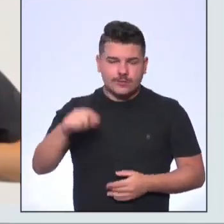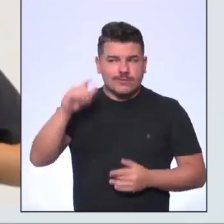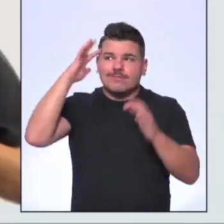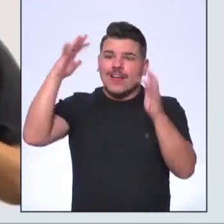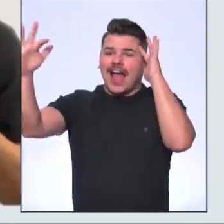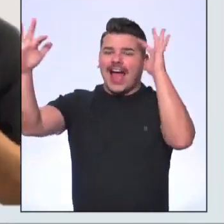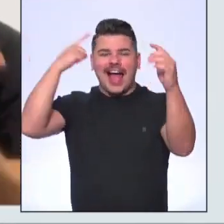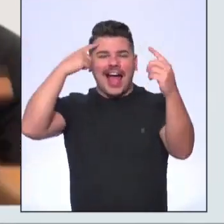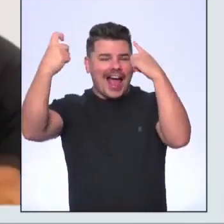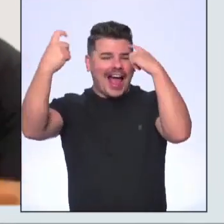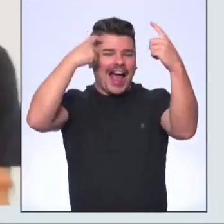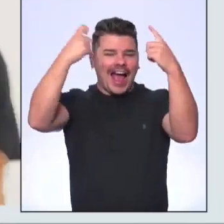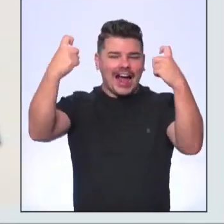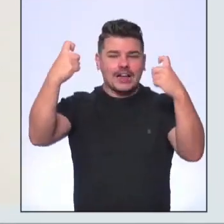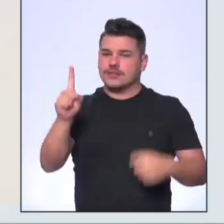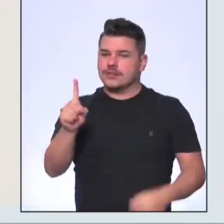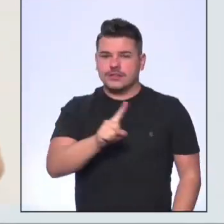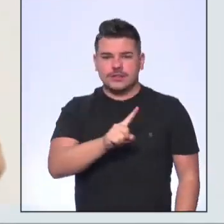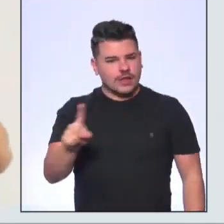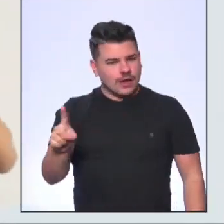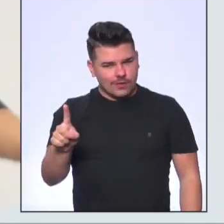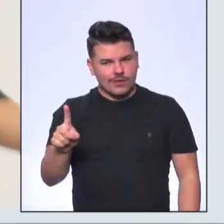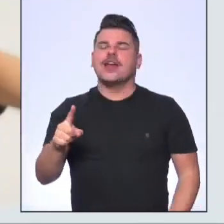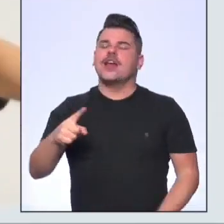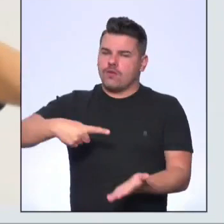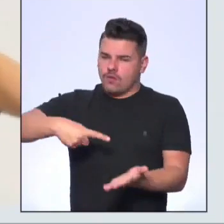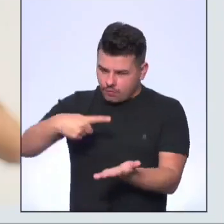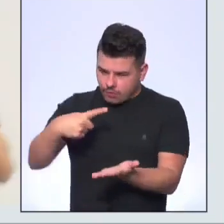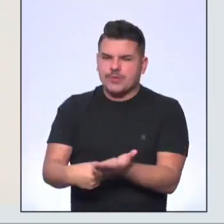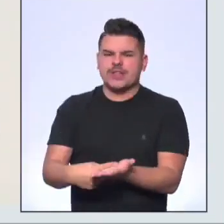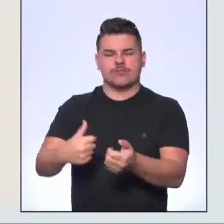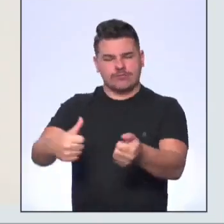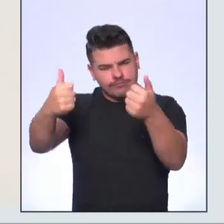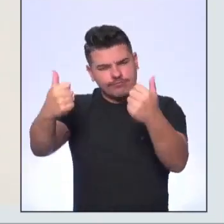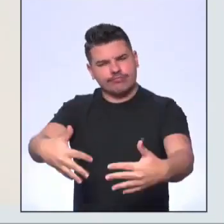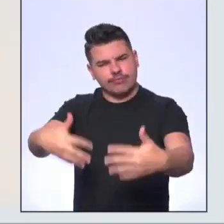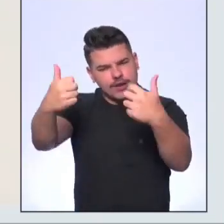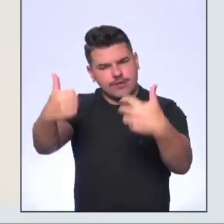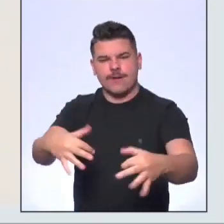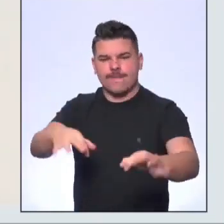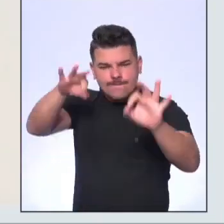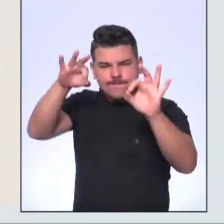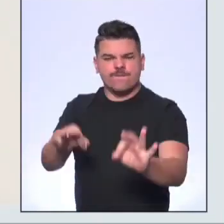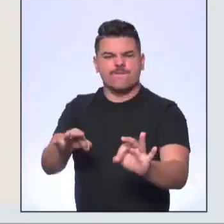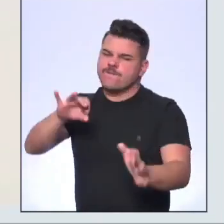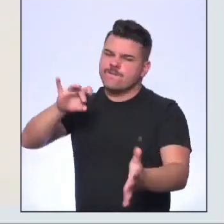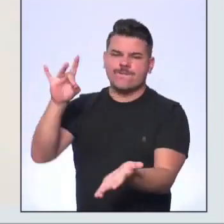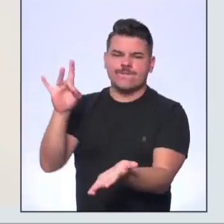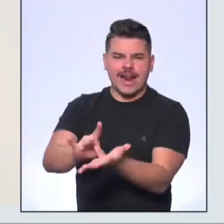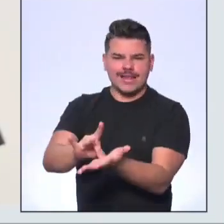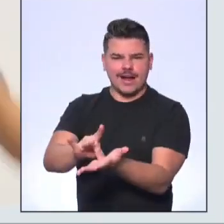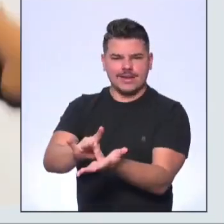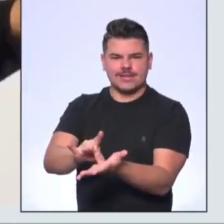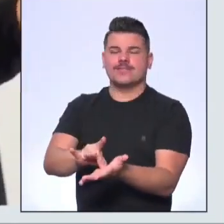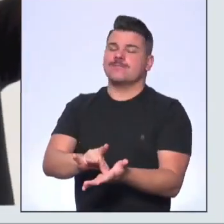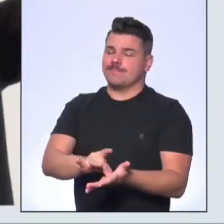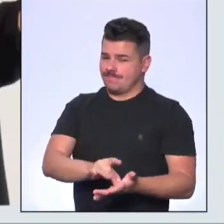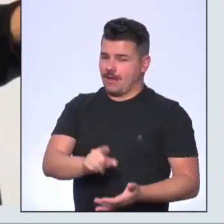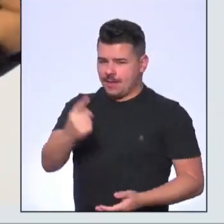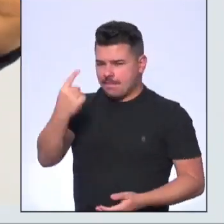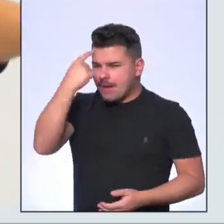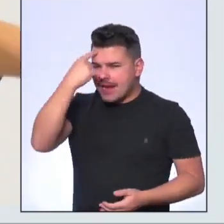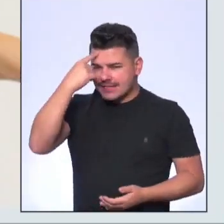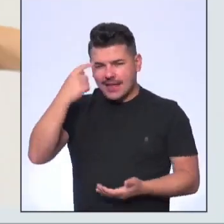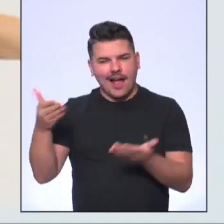um compromisso com a verdade dos fatos. Vamos pensar um pouquinho, já que nós estamos